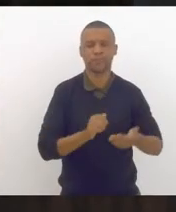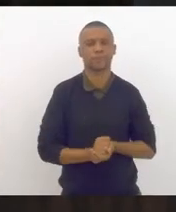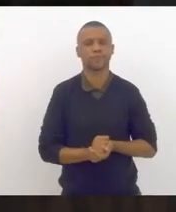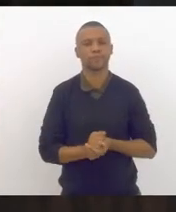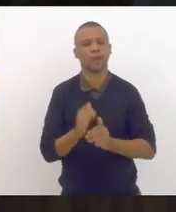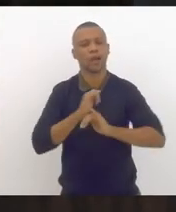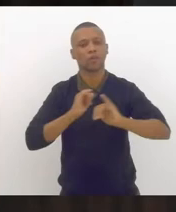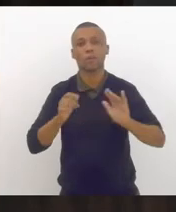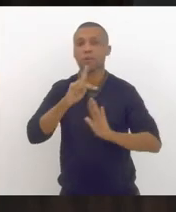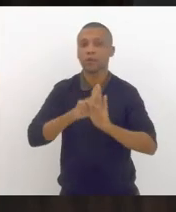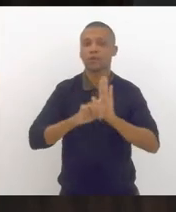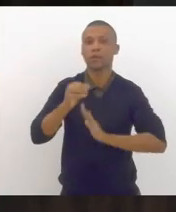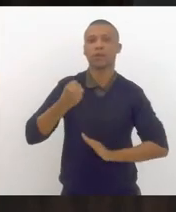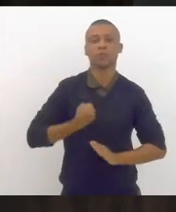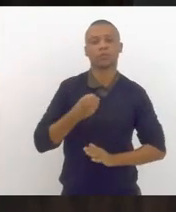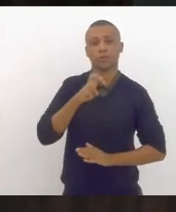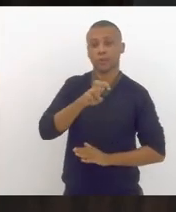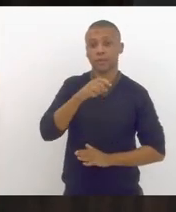de lei